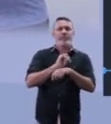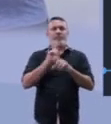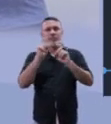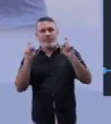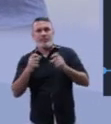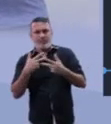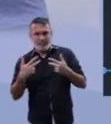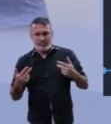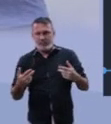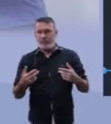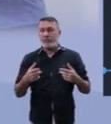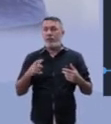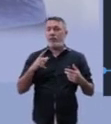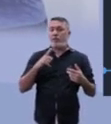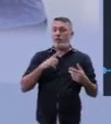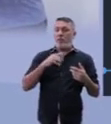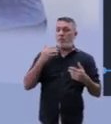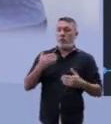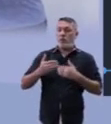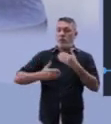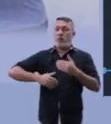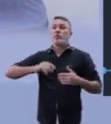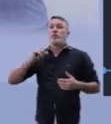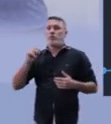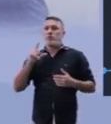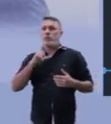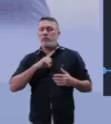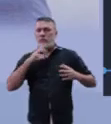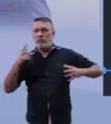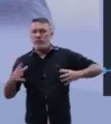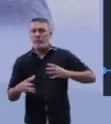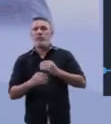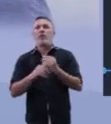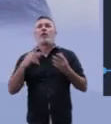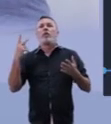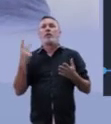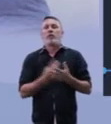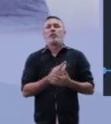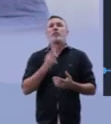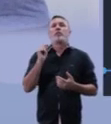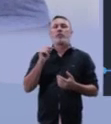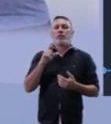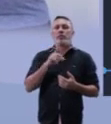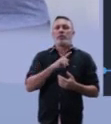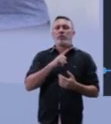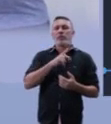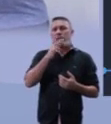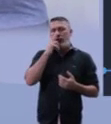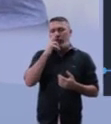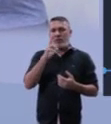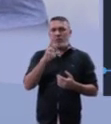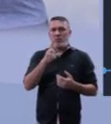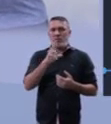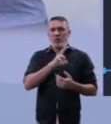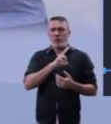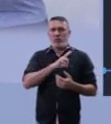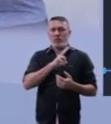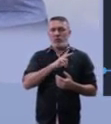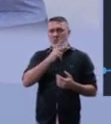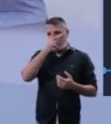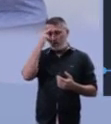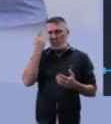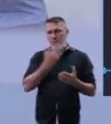ferramentas digitais, olha o que ele fala, tal processo foi acompanhado por invasão da privacidade de